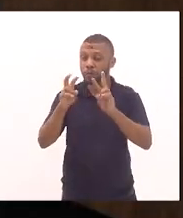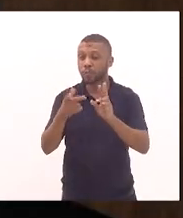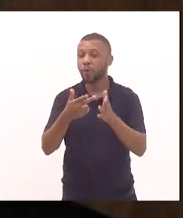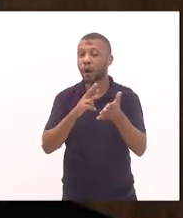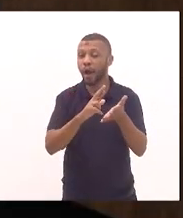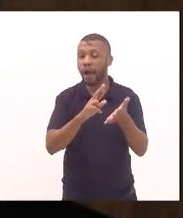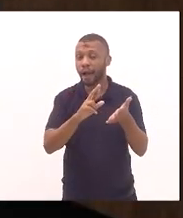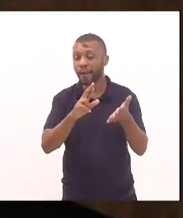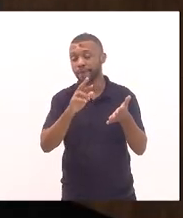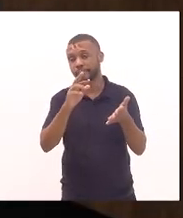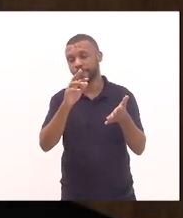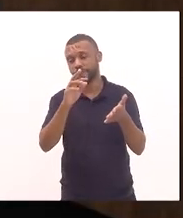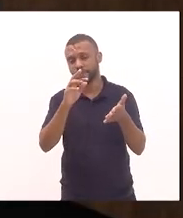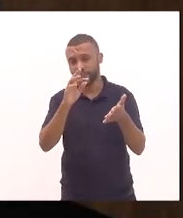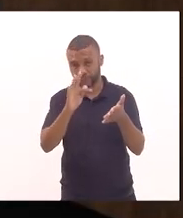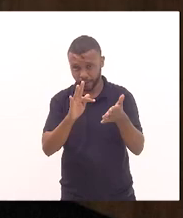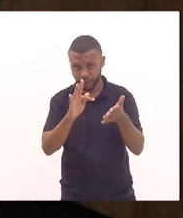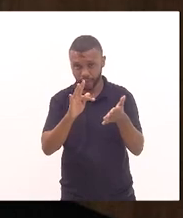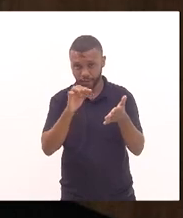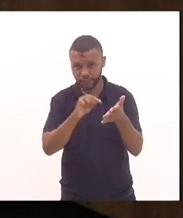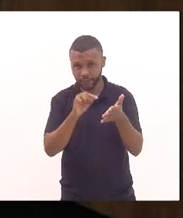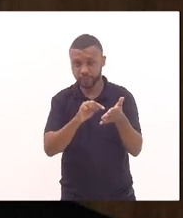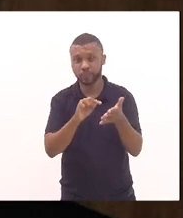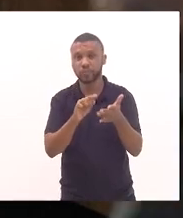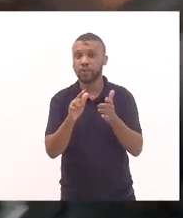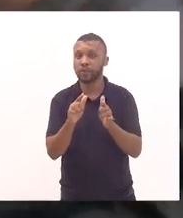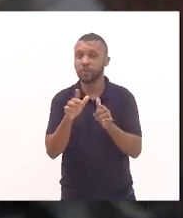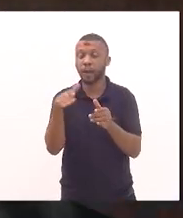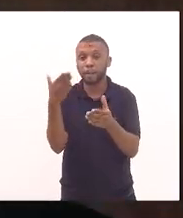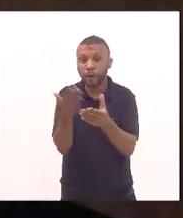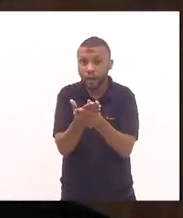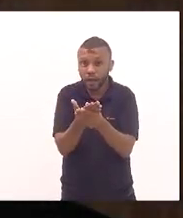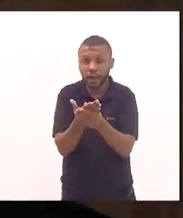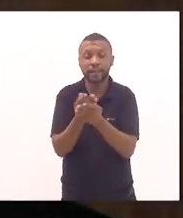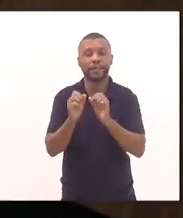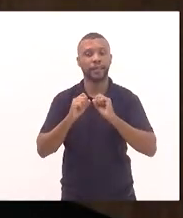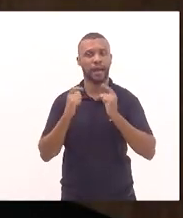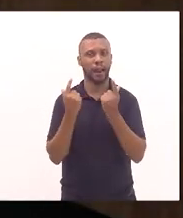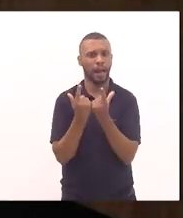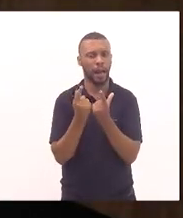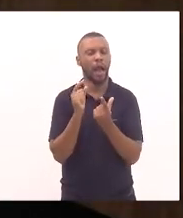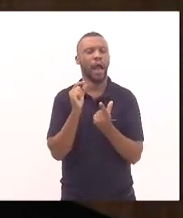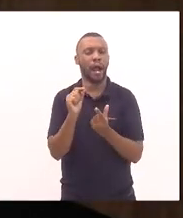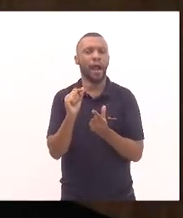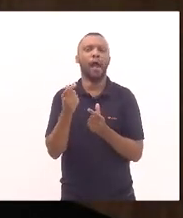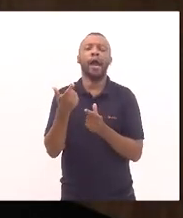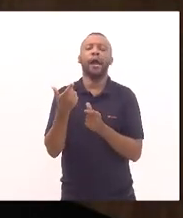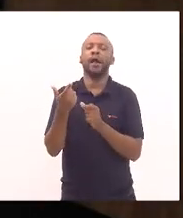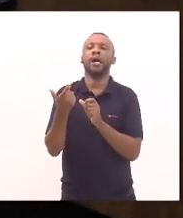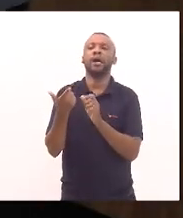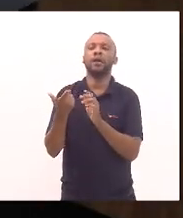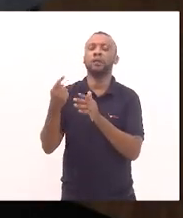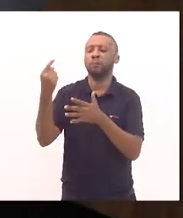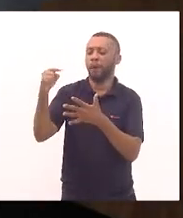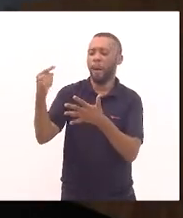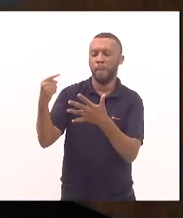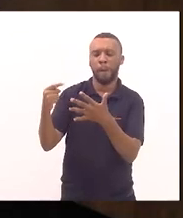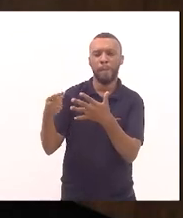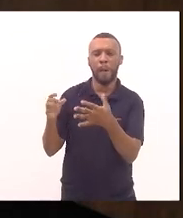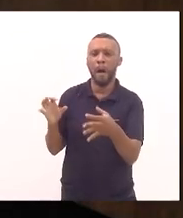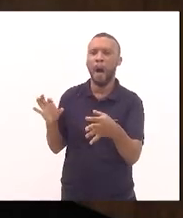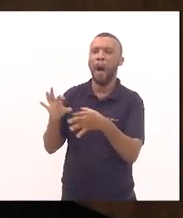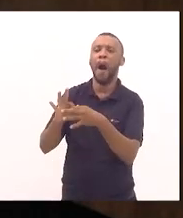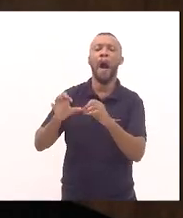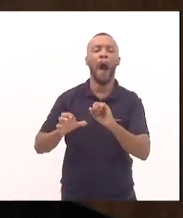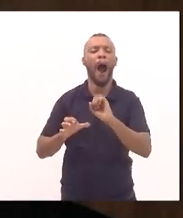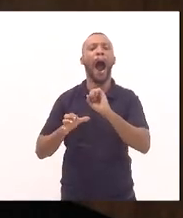recuperação fiscal. Foi a ação dessa casa que excepcionalizou todas as questões vinculadas à